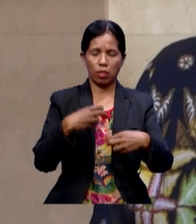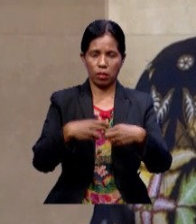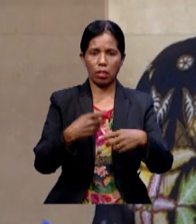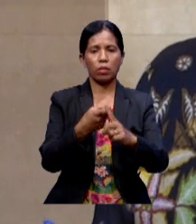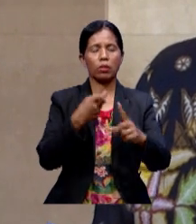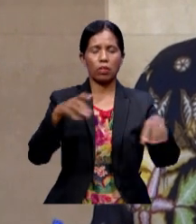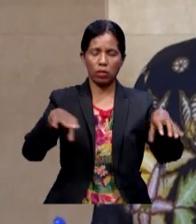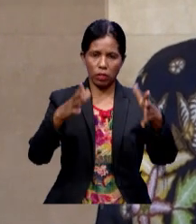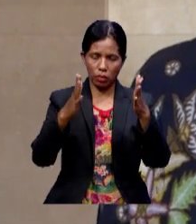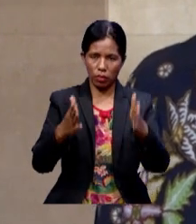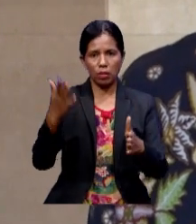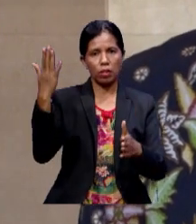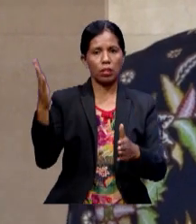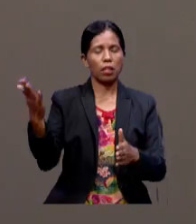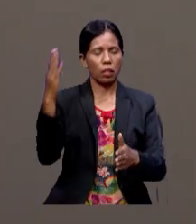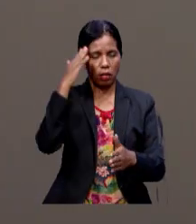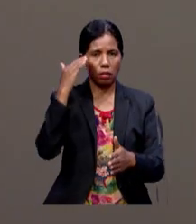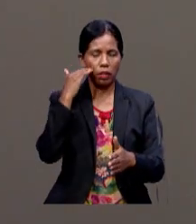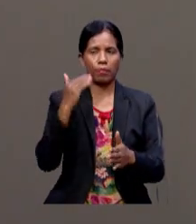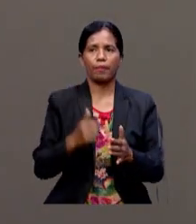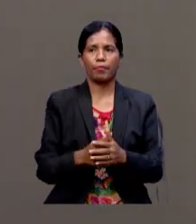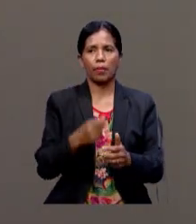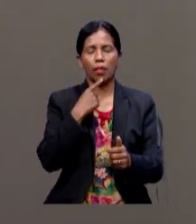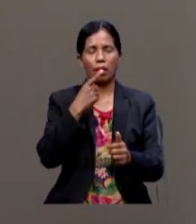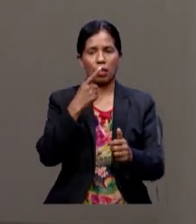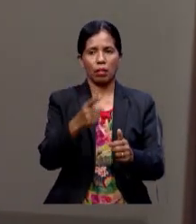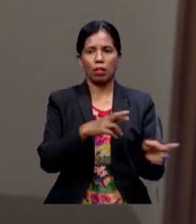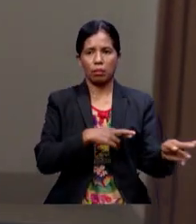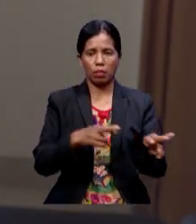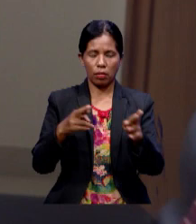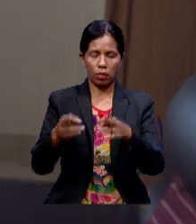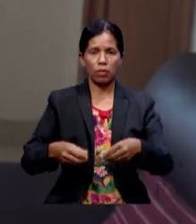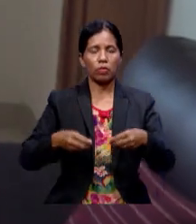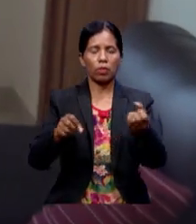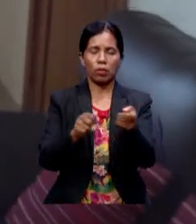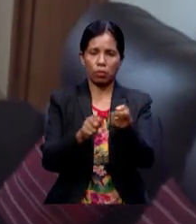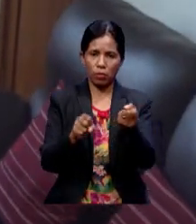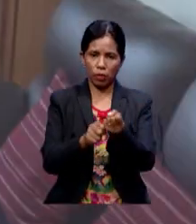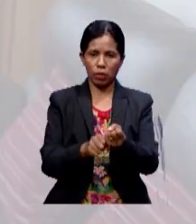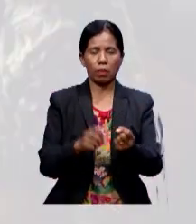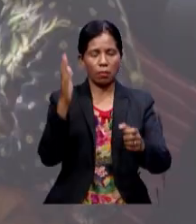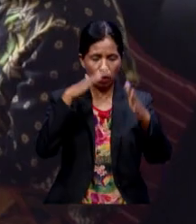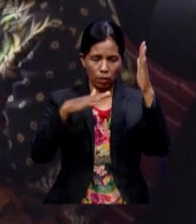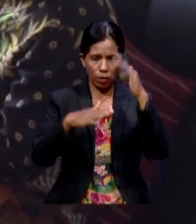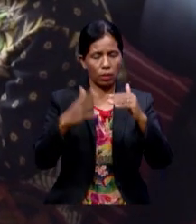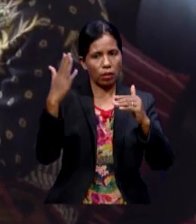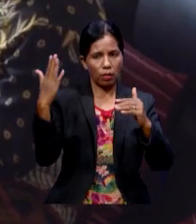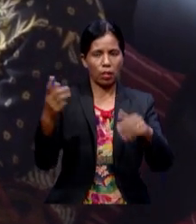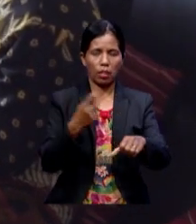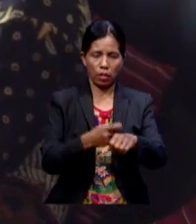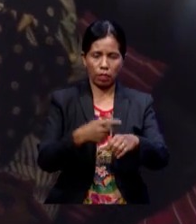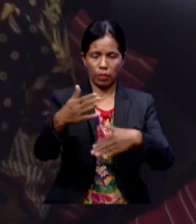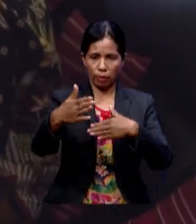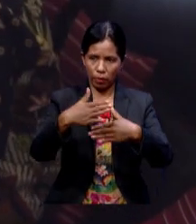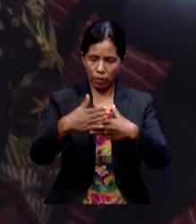ne be makala ilegal ne. Sin mantek explica ni parte pronto no se fo apoio massimo ba problema ne nune ia tempo badak